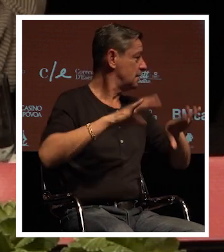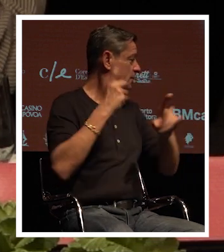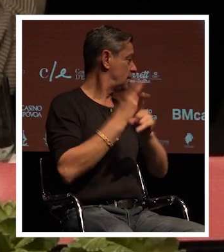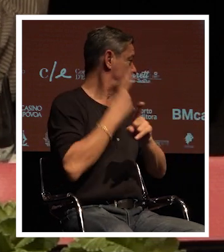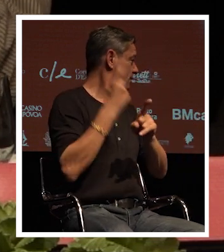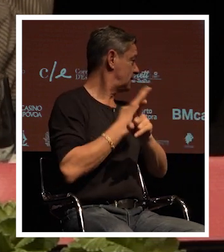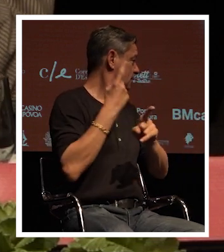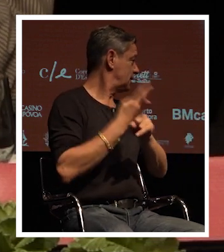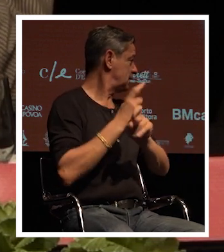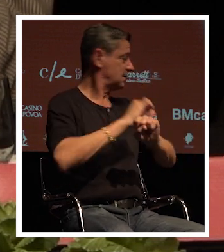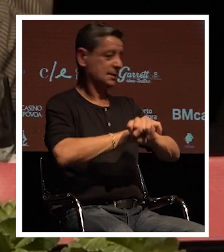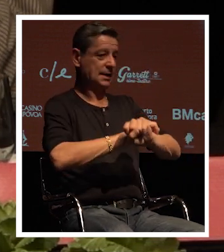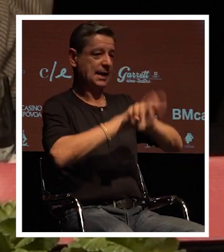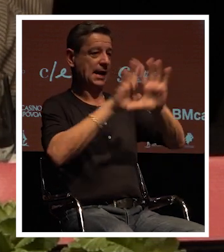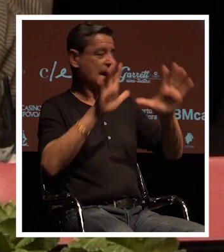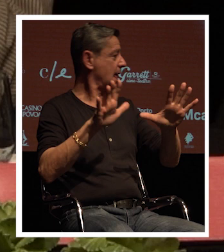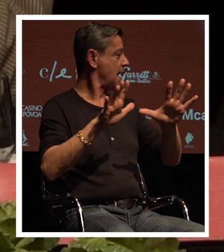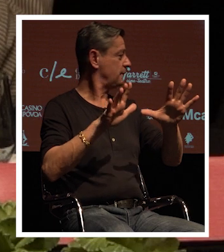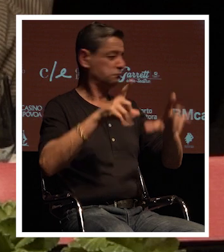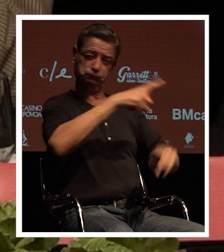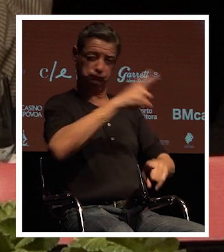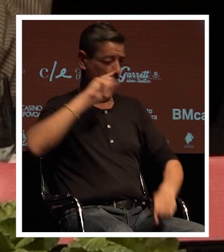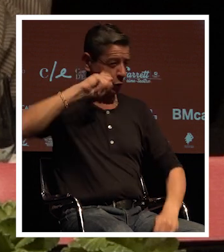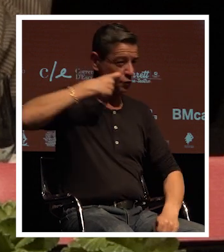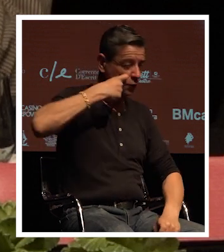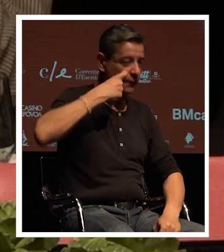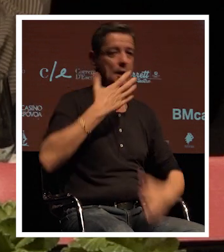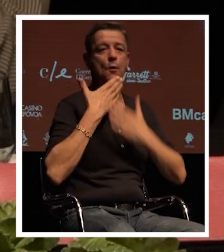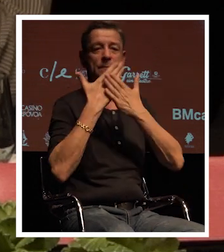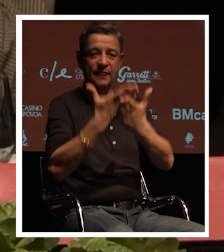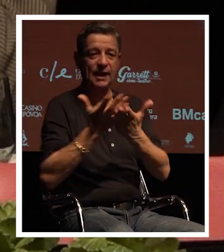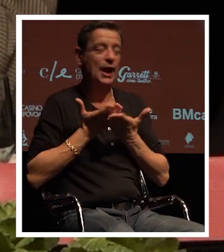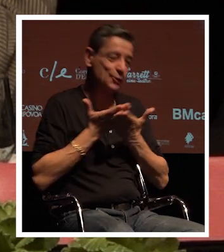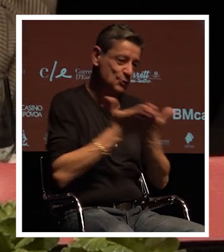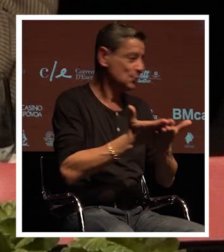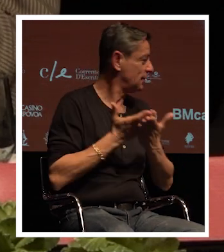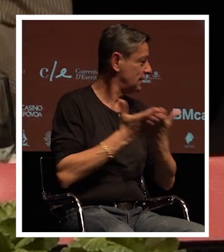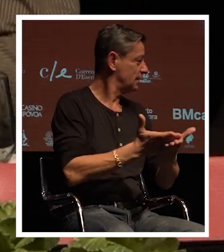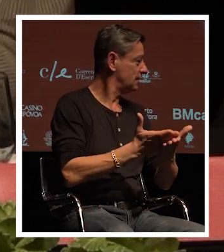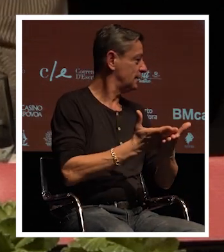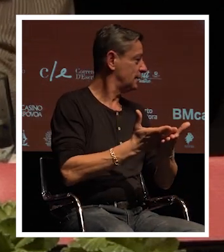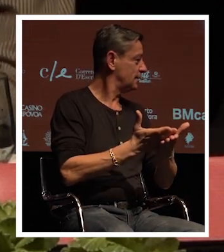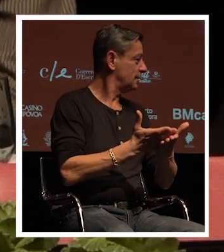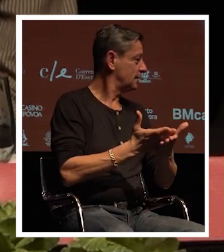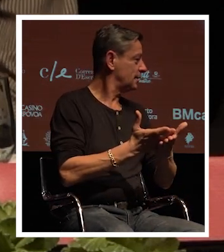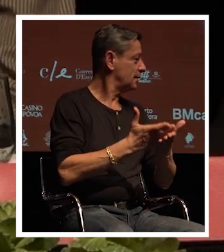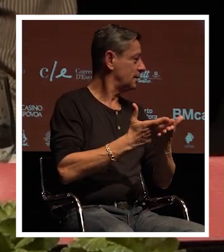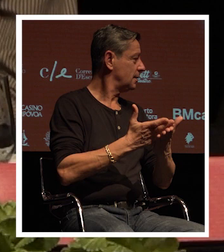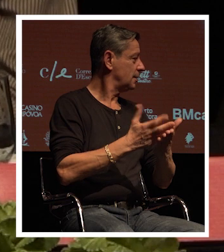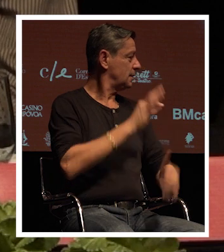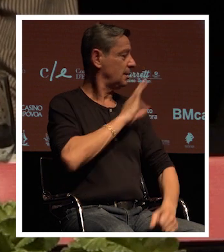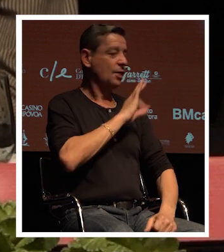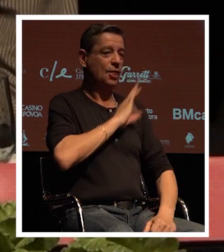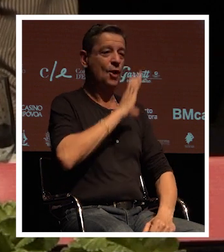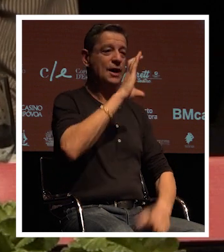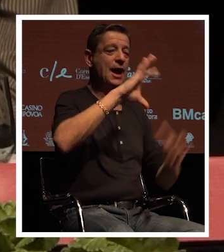eh óbvias eu disse isto é desconfi ar vou pedir ajuda vou pedir ajuda e fui pedir ajuda à Dona à Dona à Dona